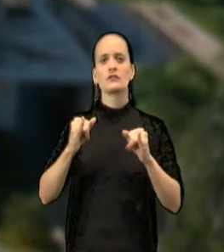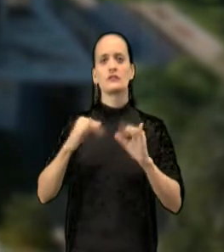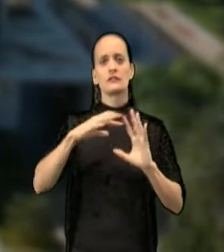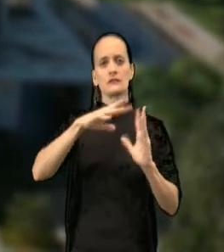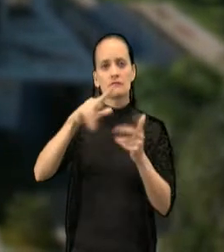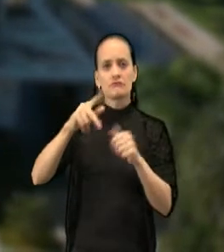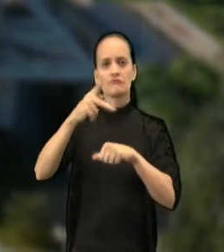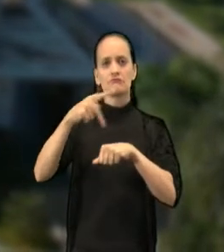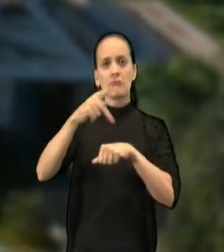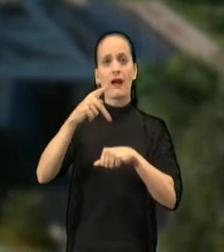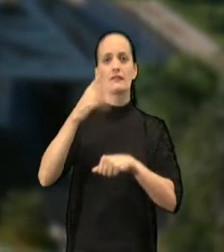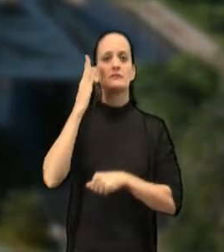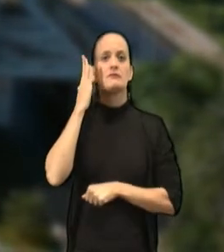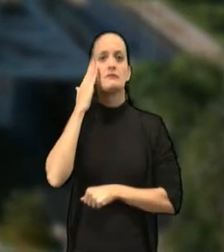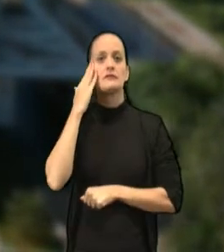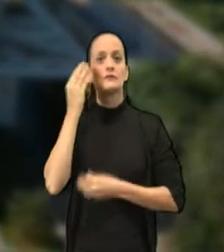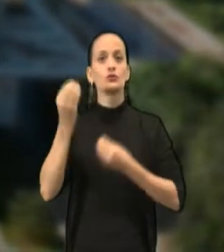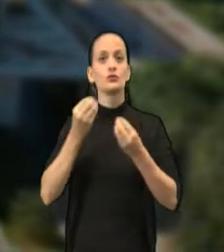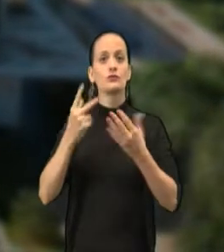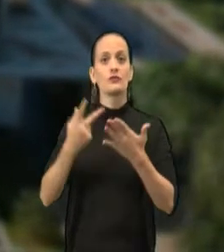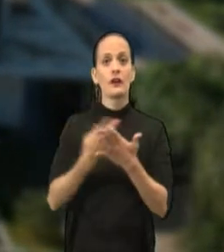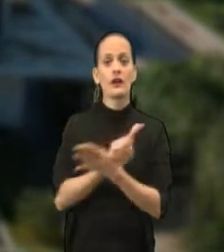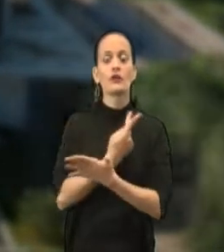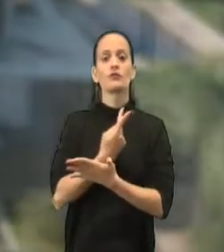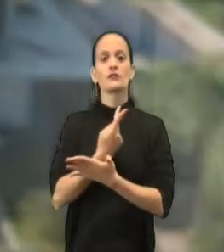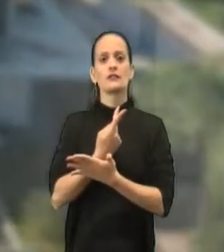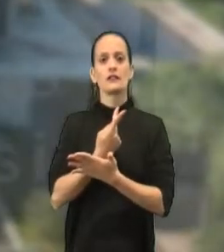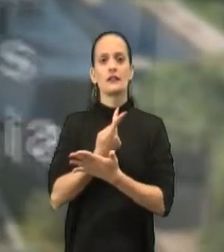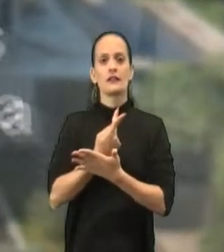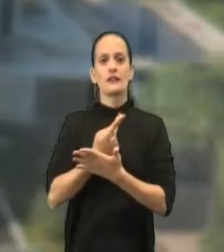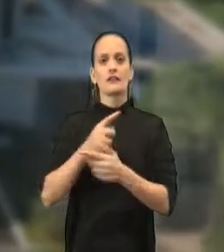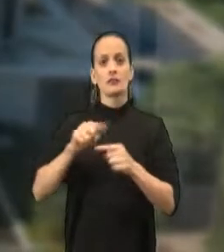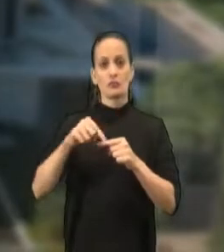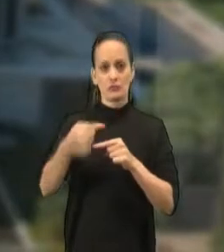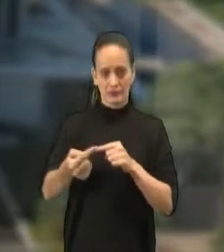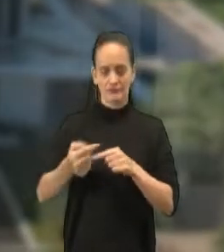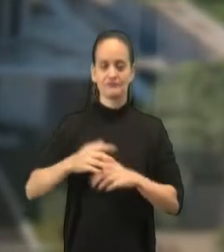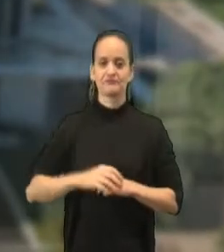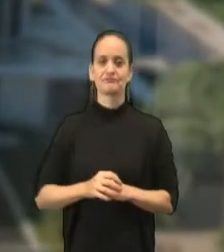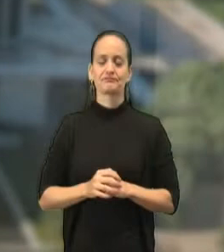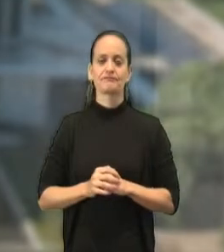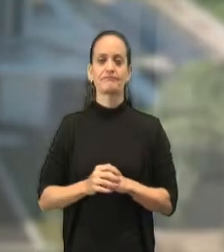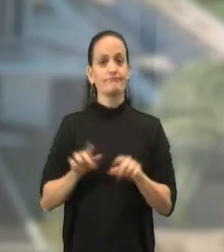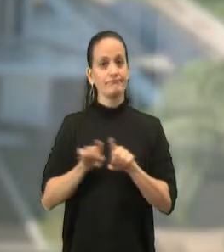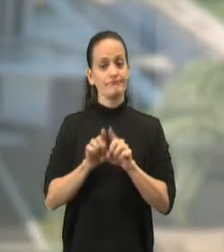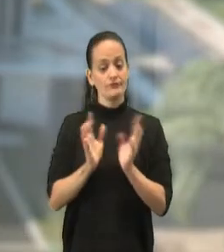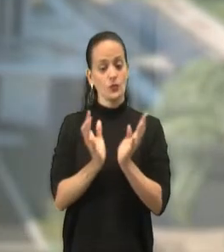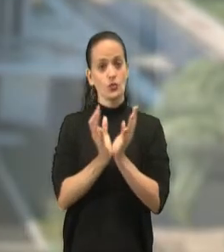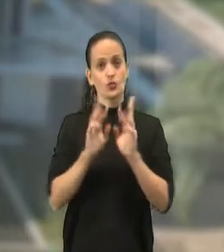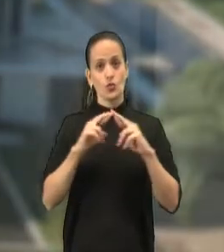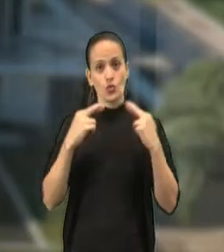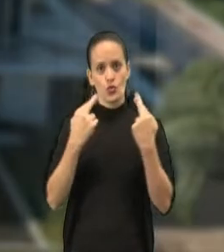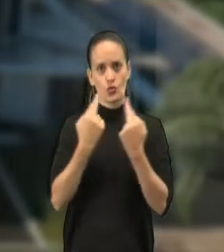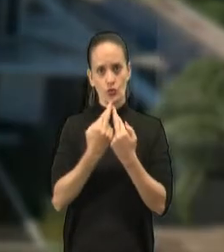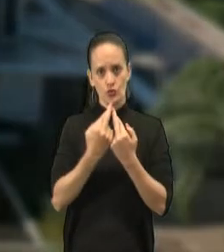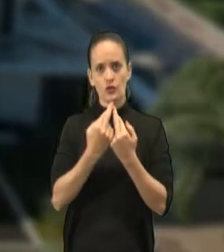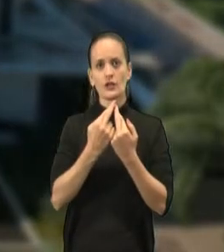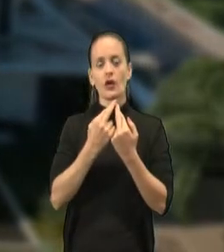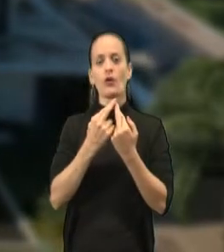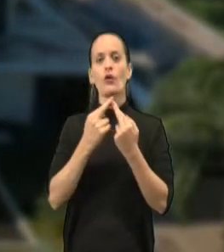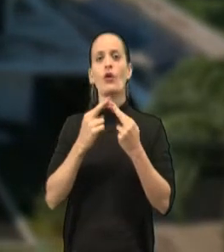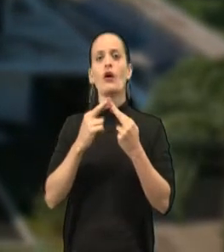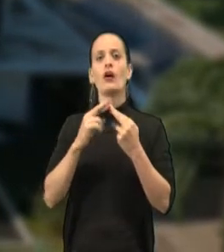país, definindo ações a serem adotadas. A comissão se reúne por videoconferência e